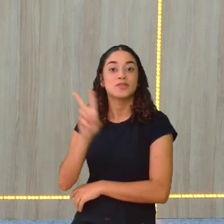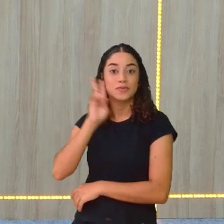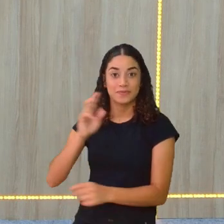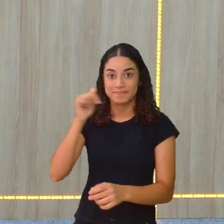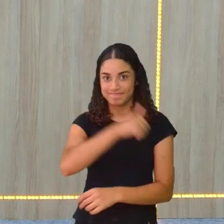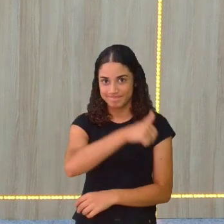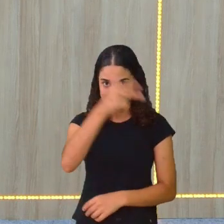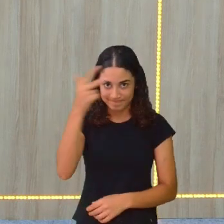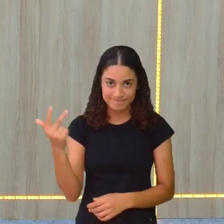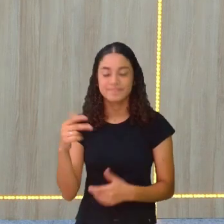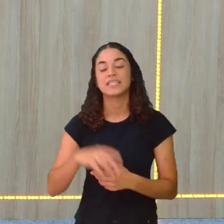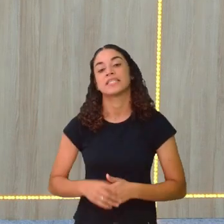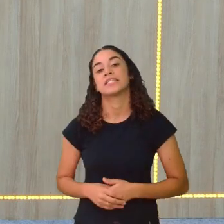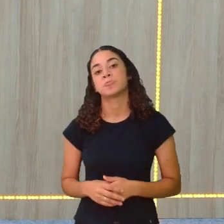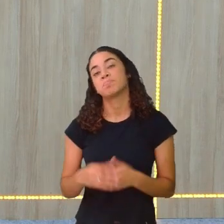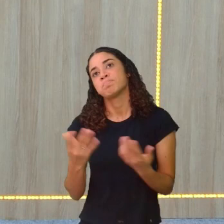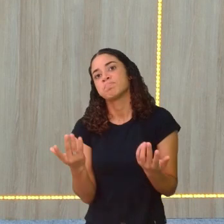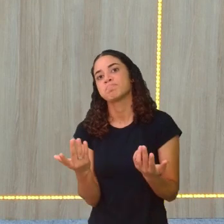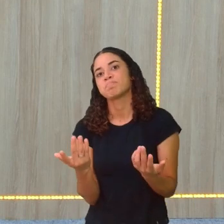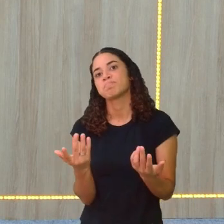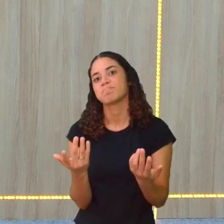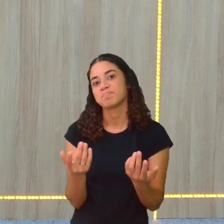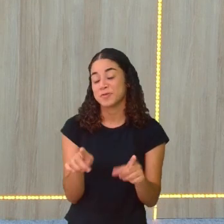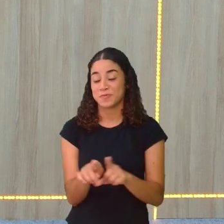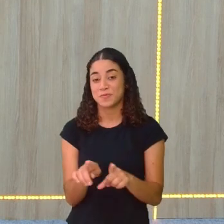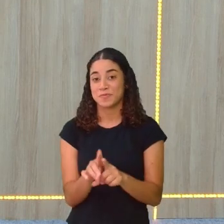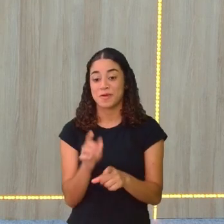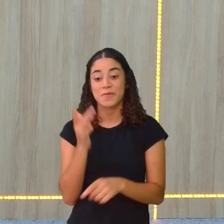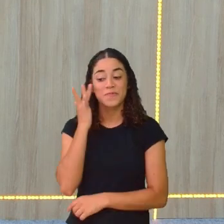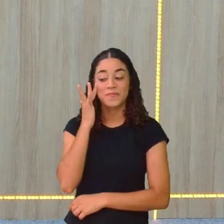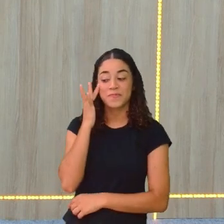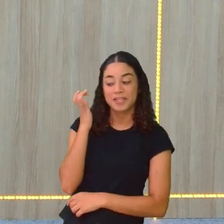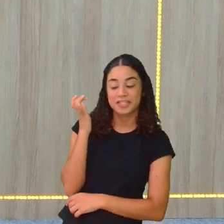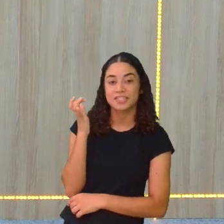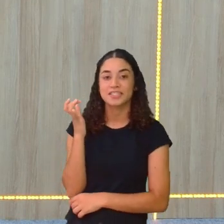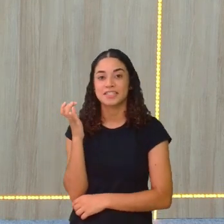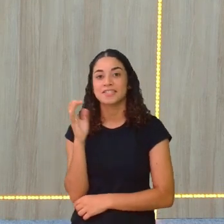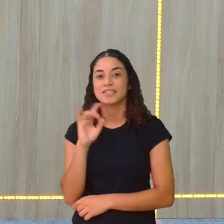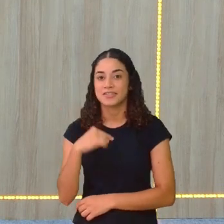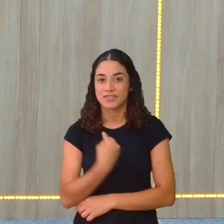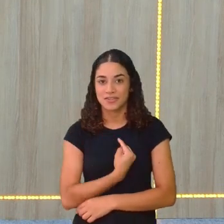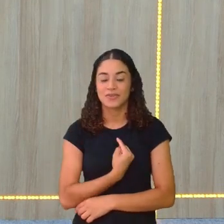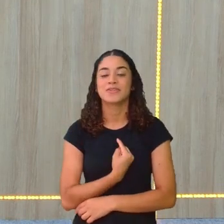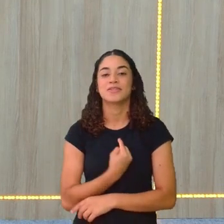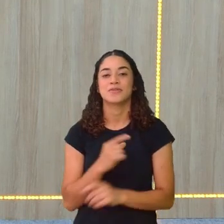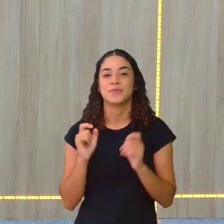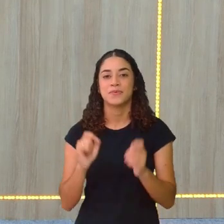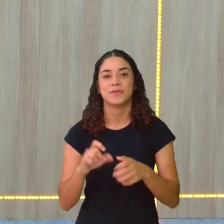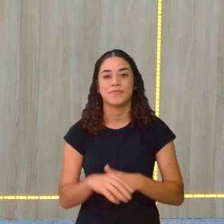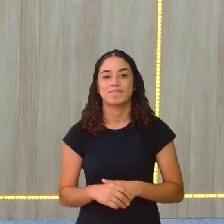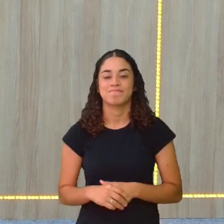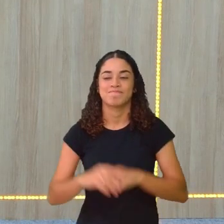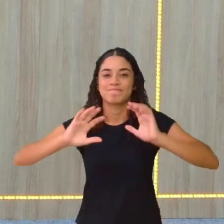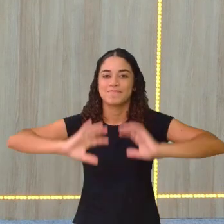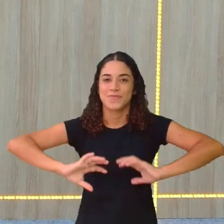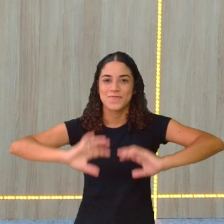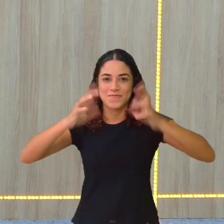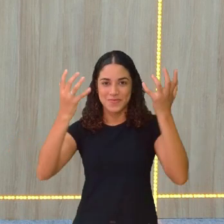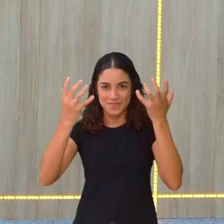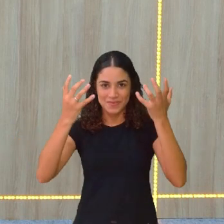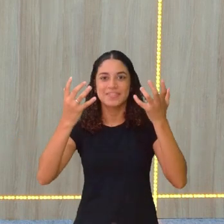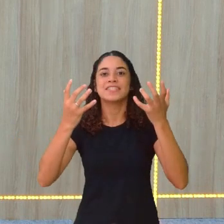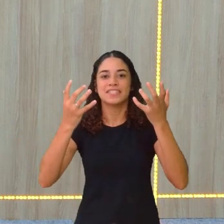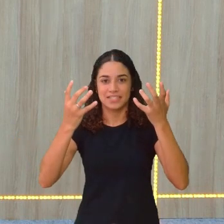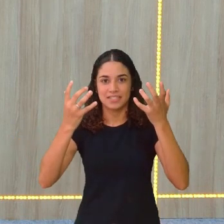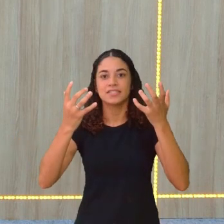Natal. Afinal de contas, amanhã a gente está comemorando aí a